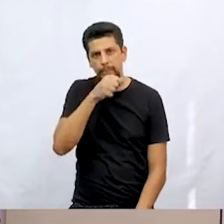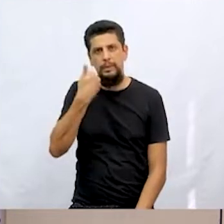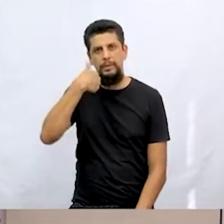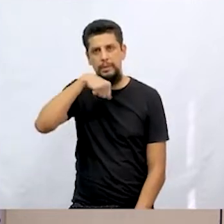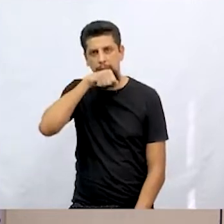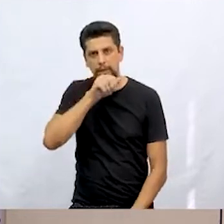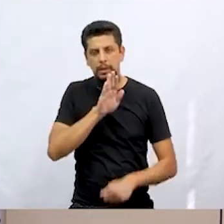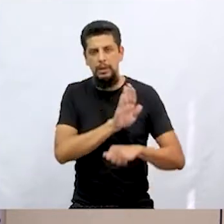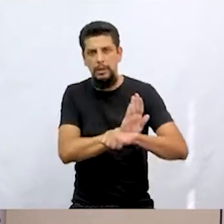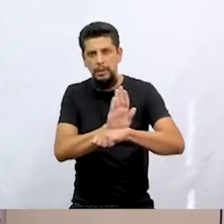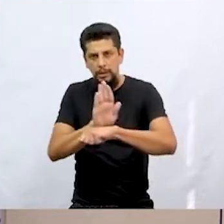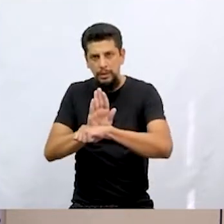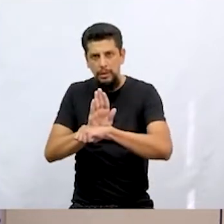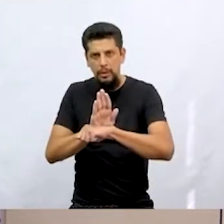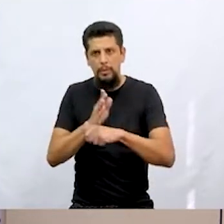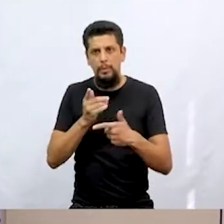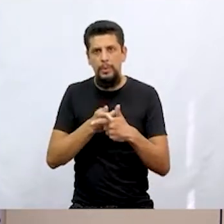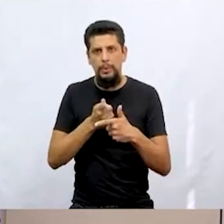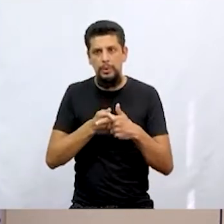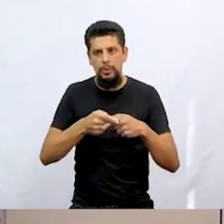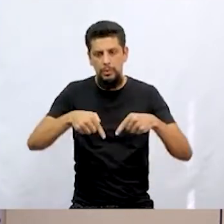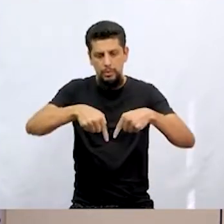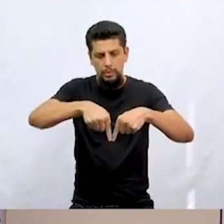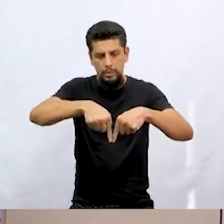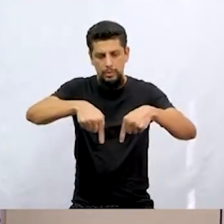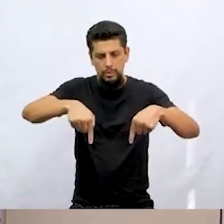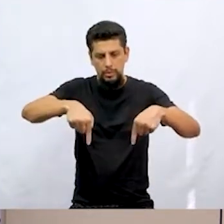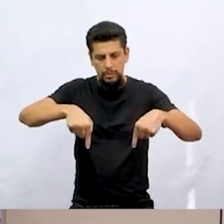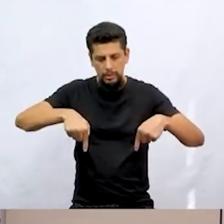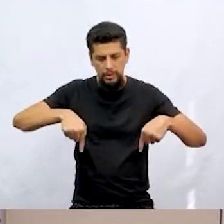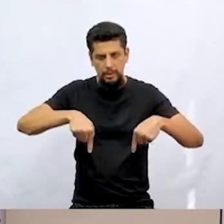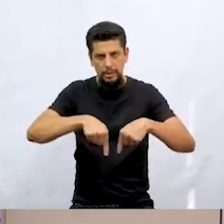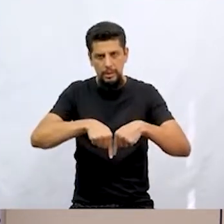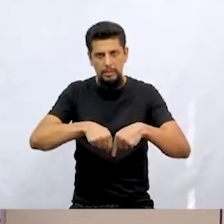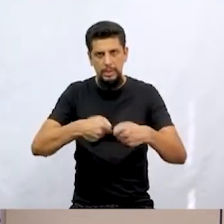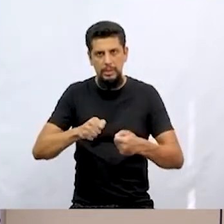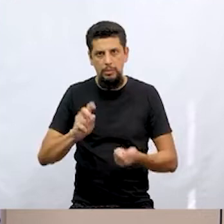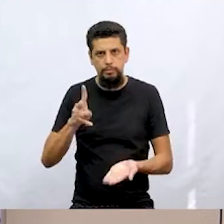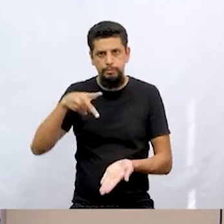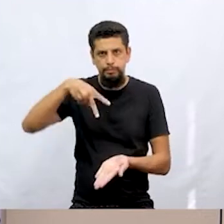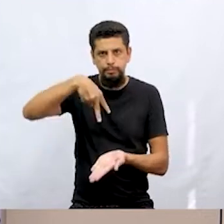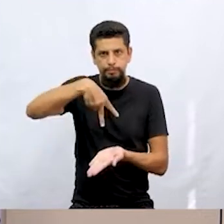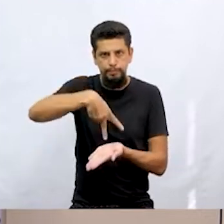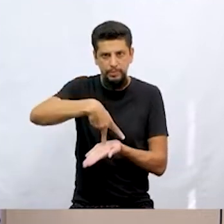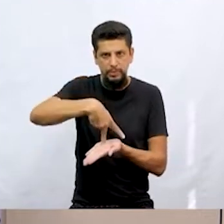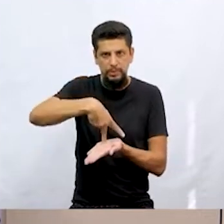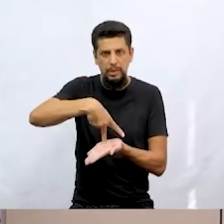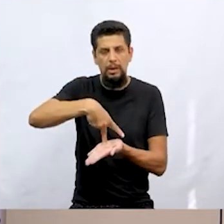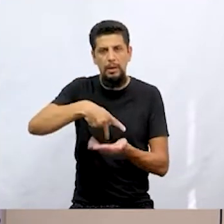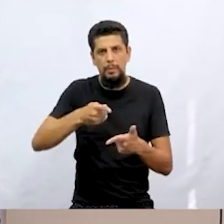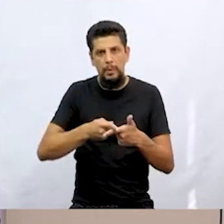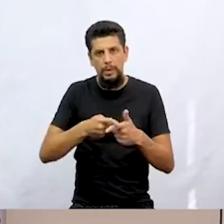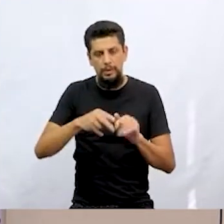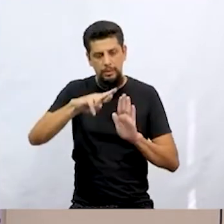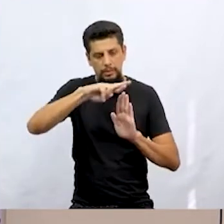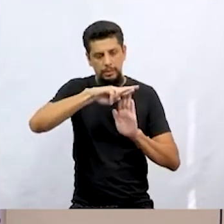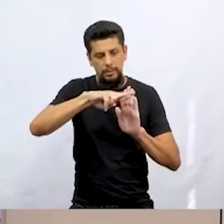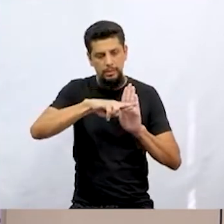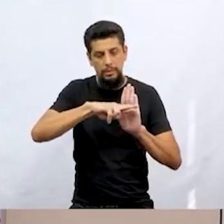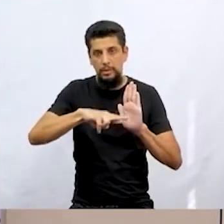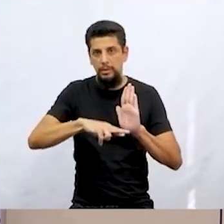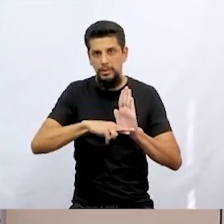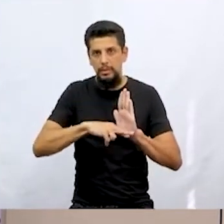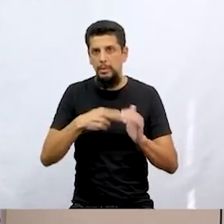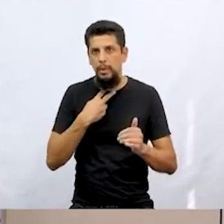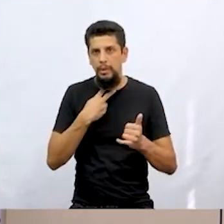né? Tem que prestar bem atenção, porque o quadradinho da amarelinha tem que caber o pé. Porque a gente, uma das regras